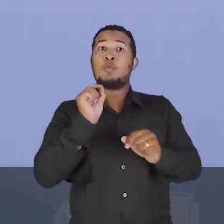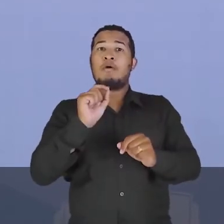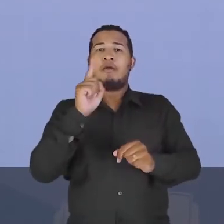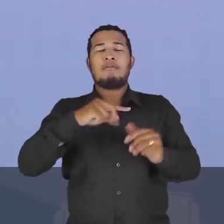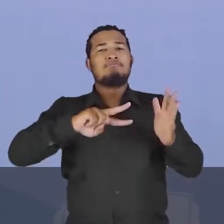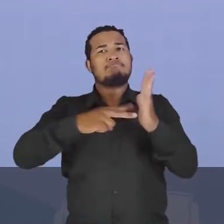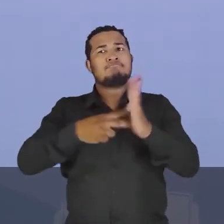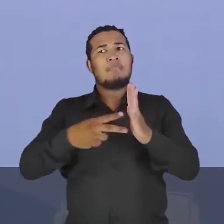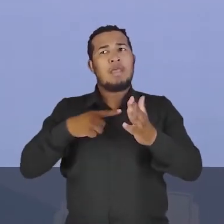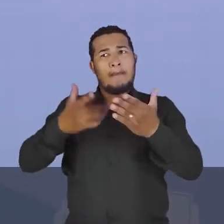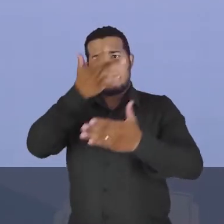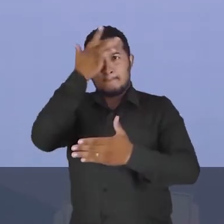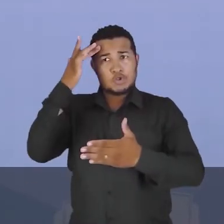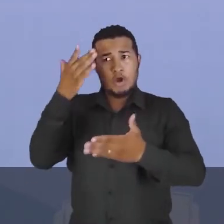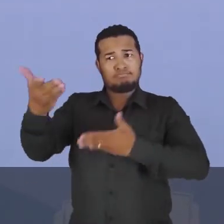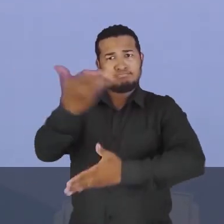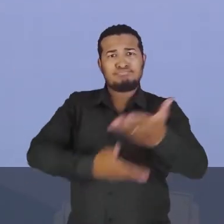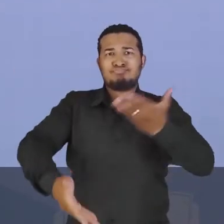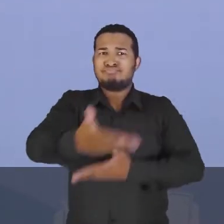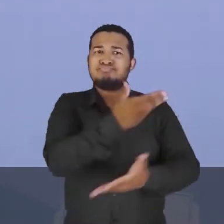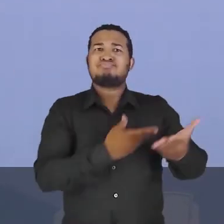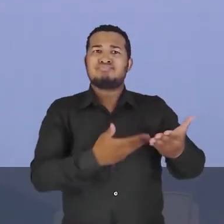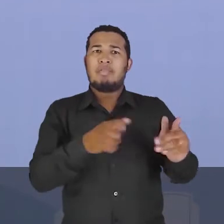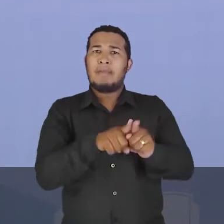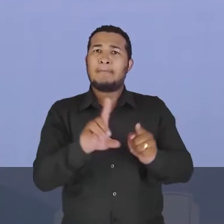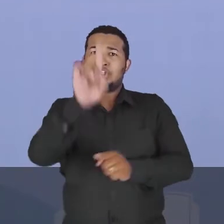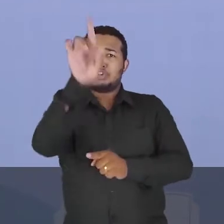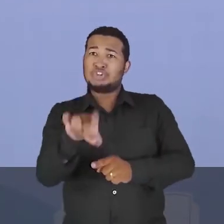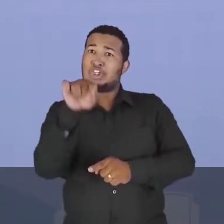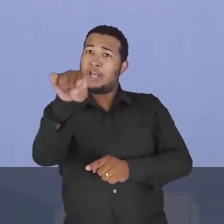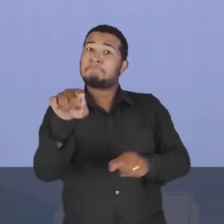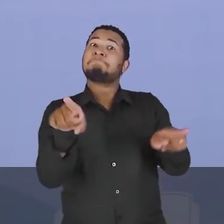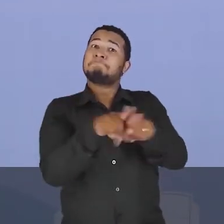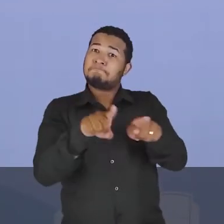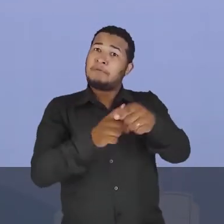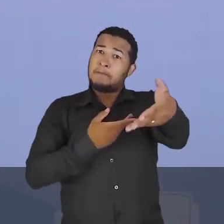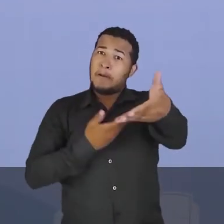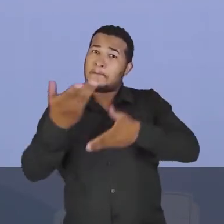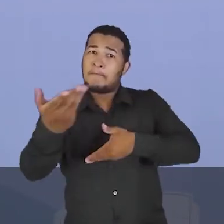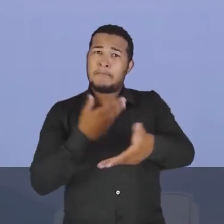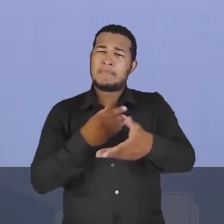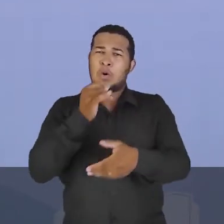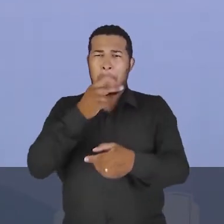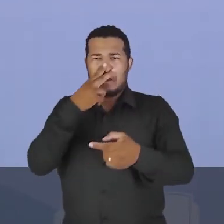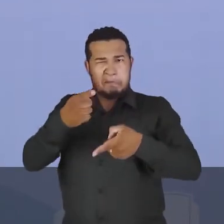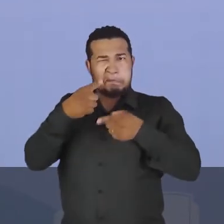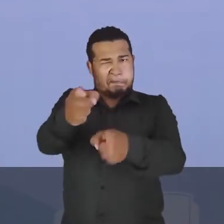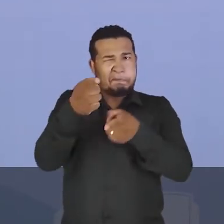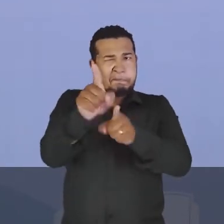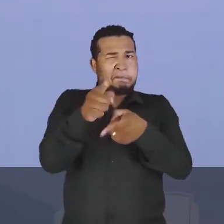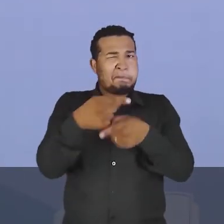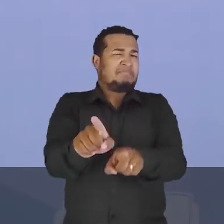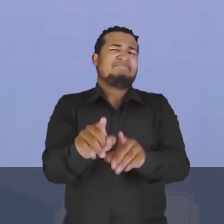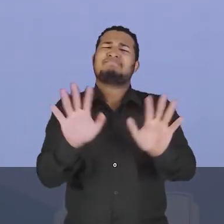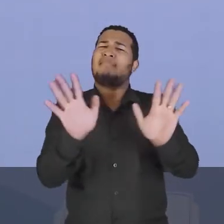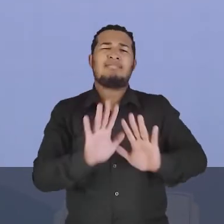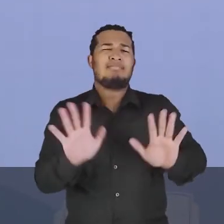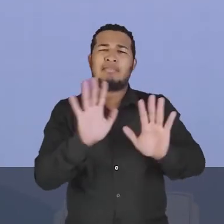bom convívio entre as pessoas, preservar o direito do próximo, não fazer coisas contra o próximo, não fazer nada aquilo que